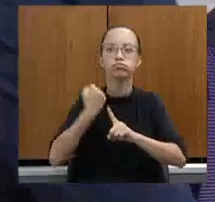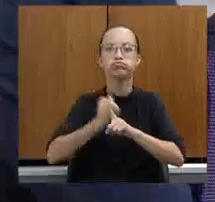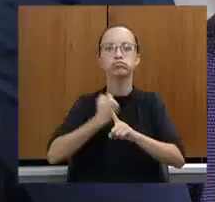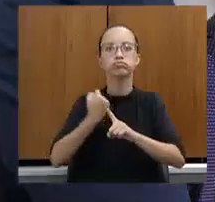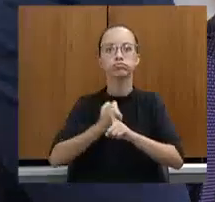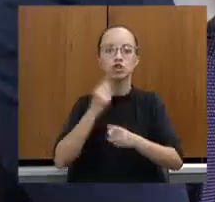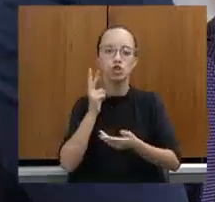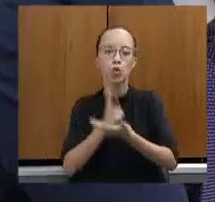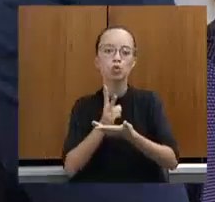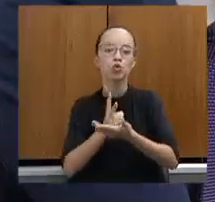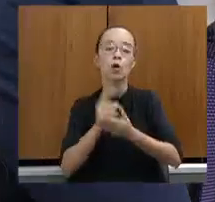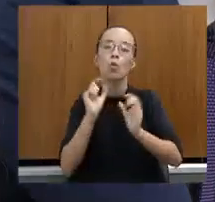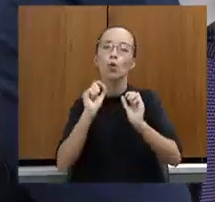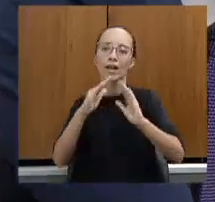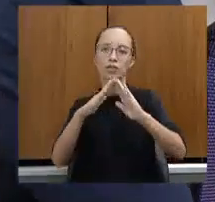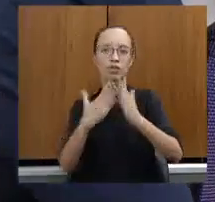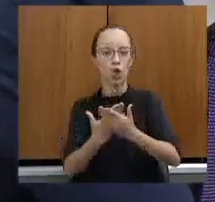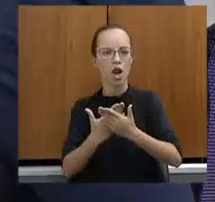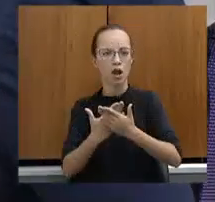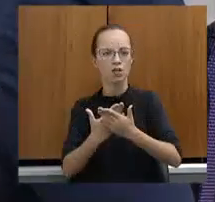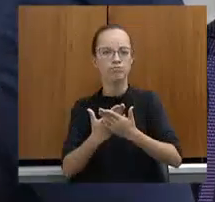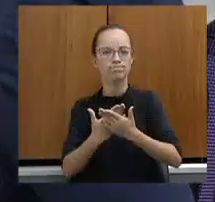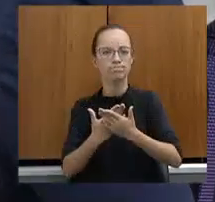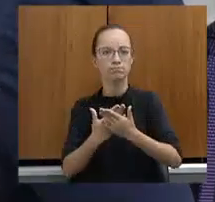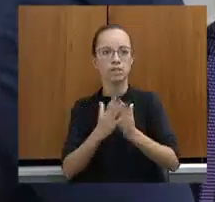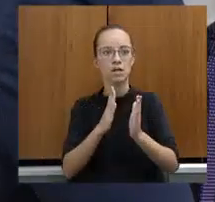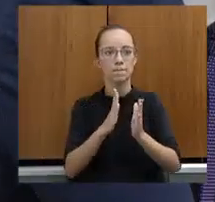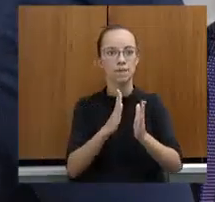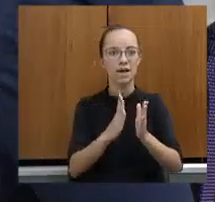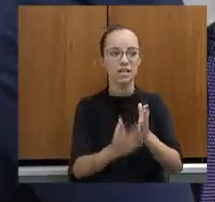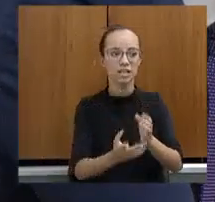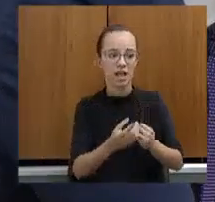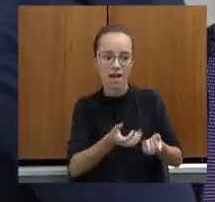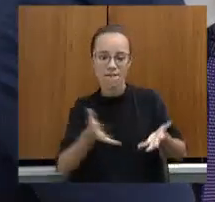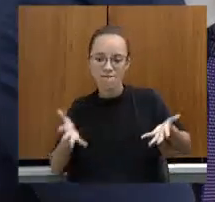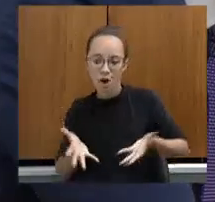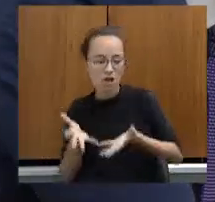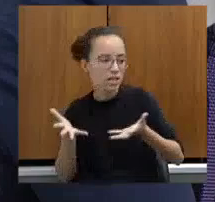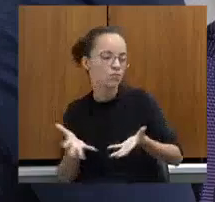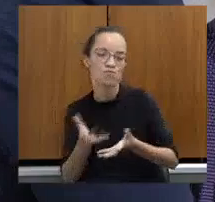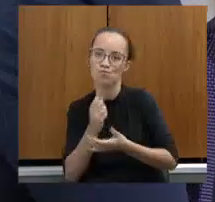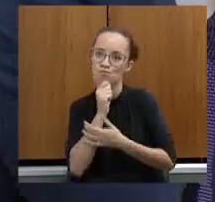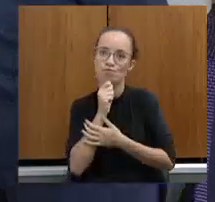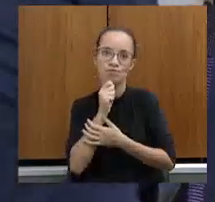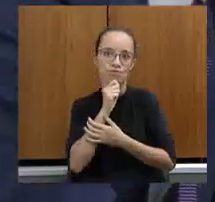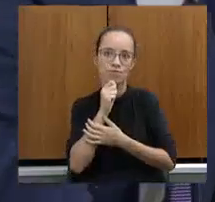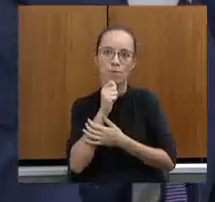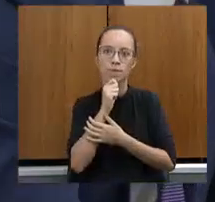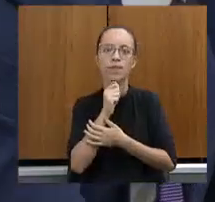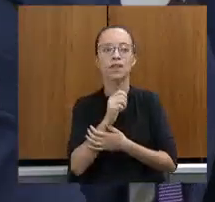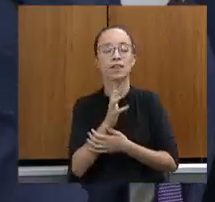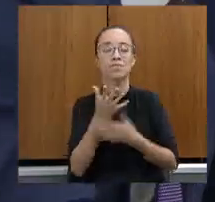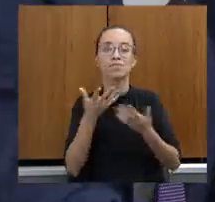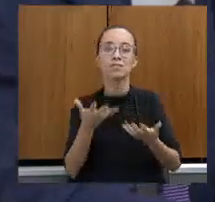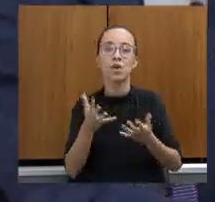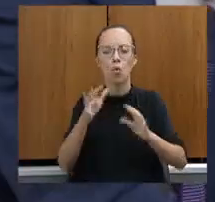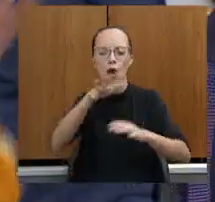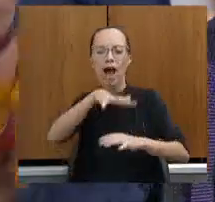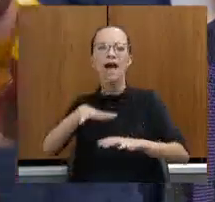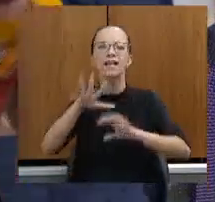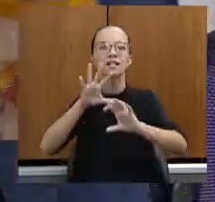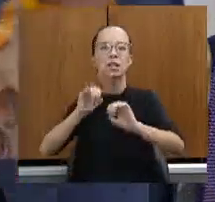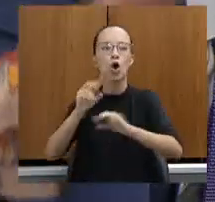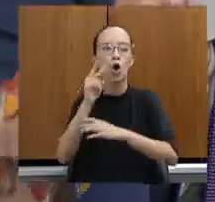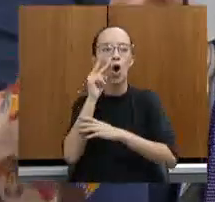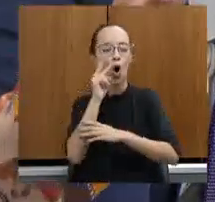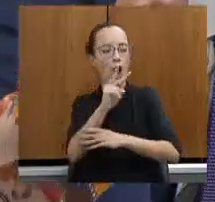manter a escola de pé e não teve nenhum retorno de valorização a categoria finaliza o presidente a categoria da educação olha